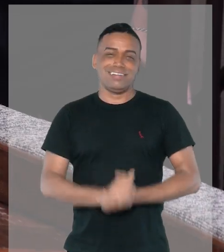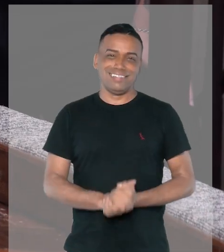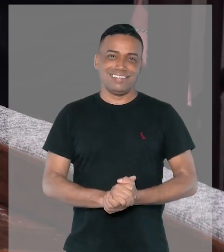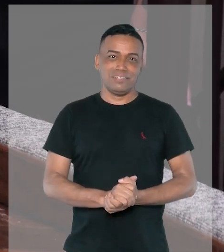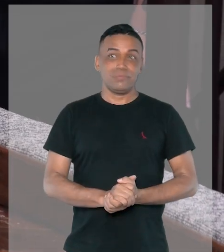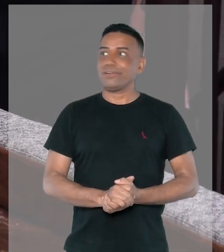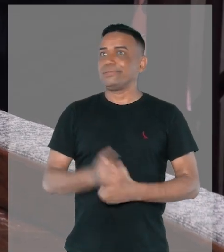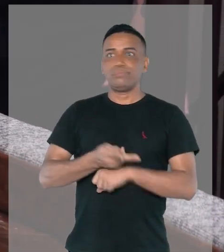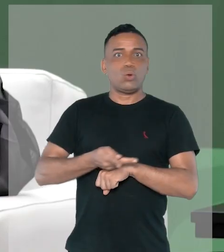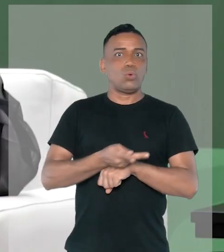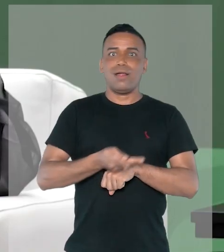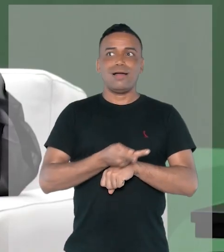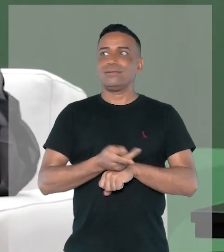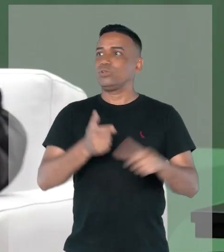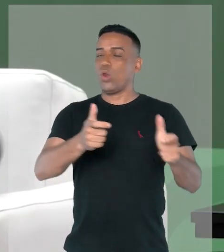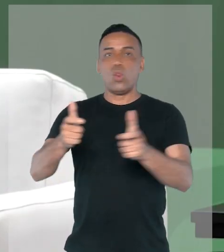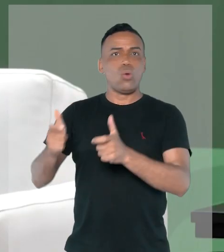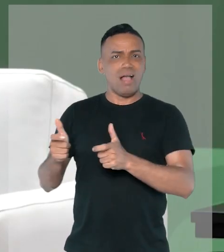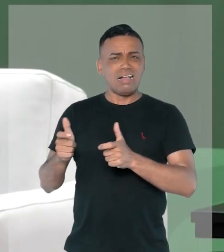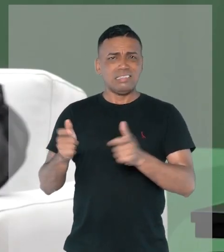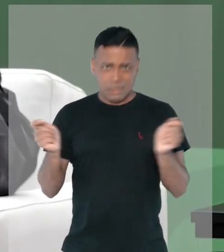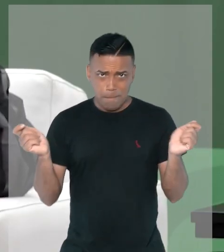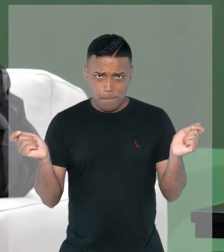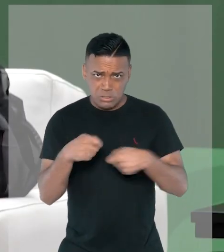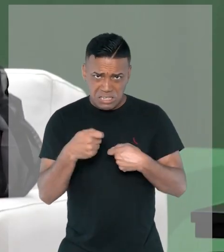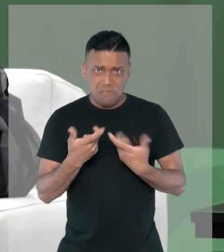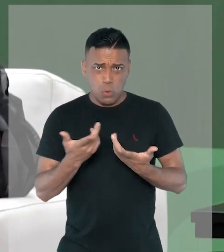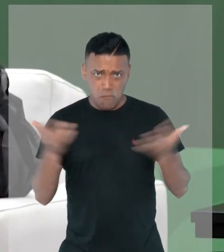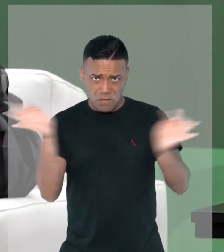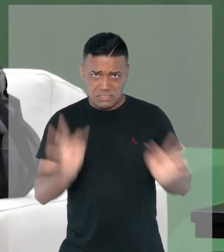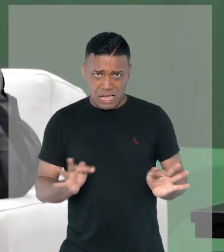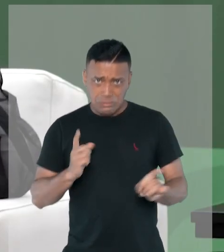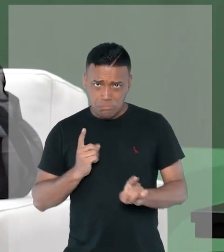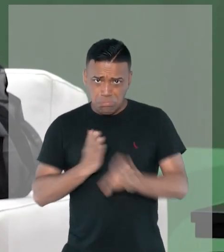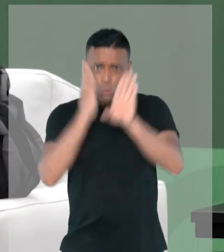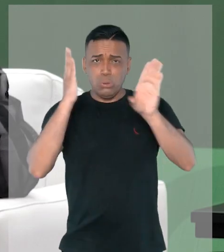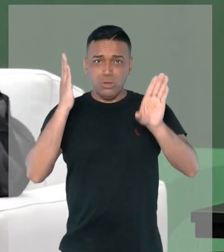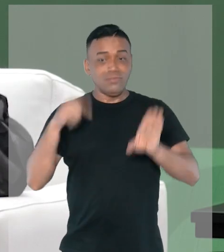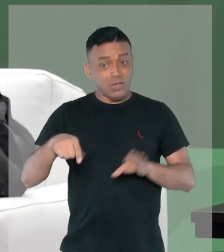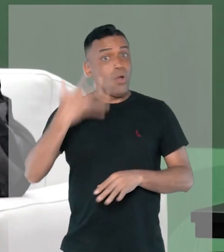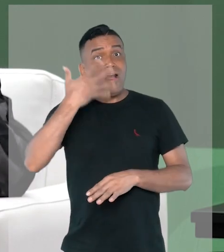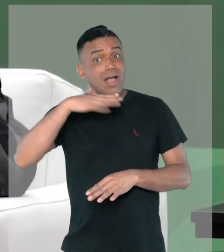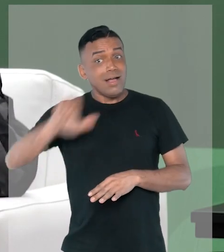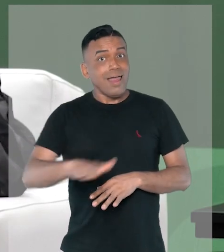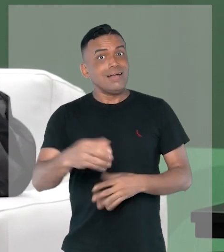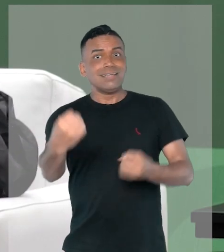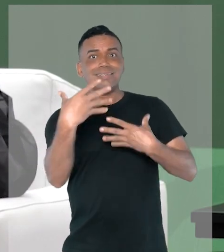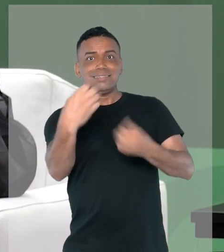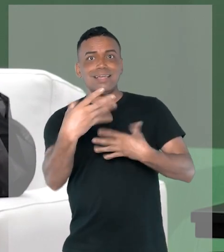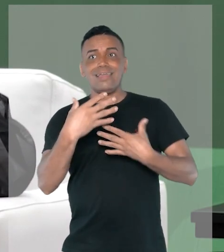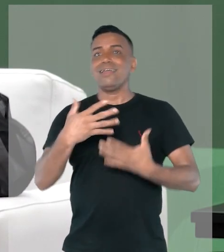E a gente procurando, como se tivesse algum lugar. Será que é possível ser feliz? A gente aprende com as crianças, com